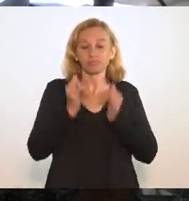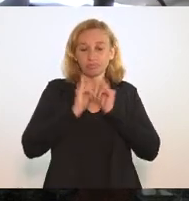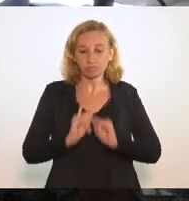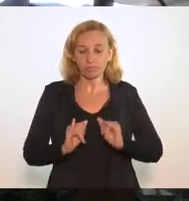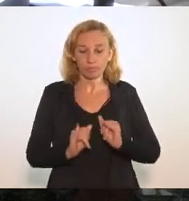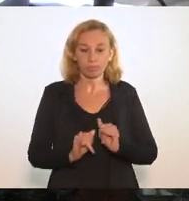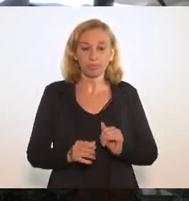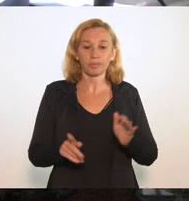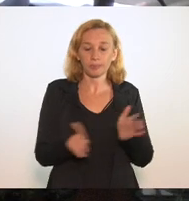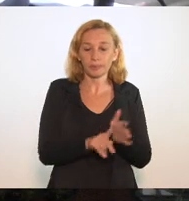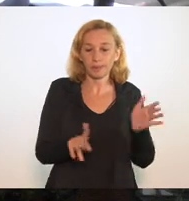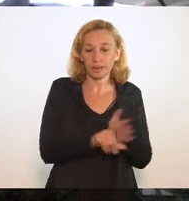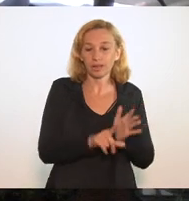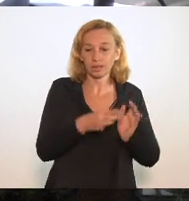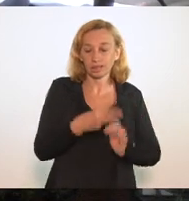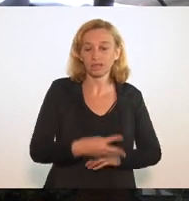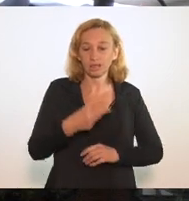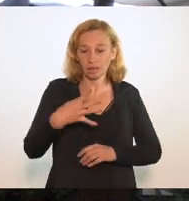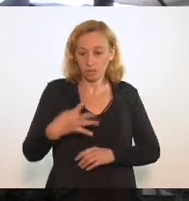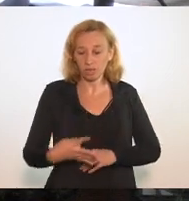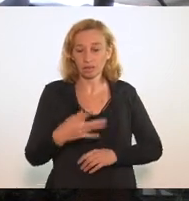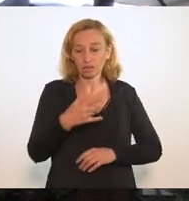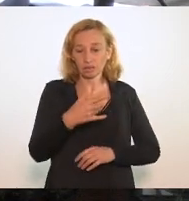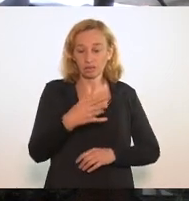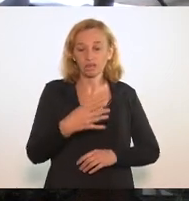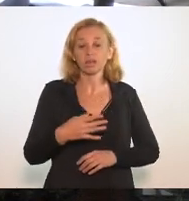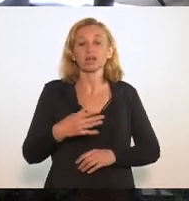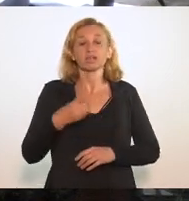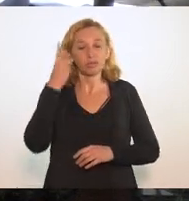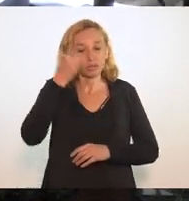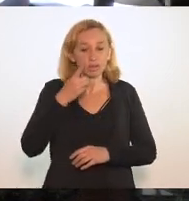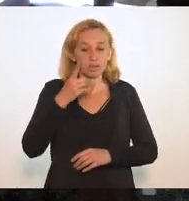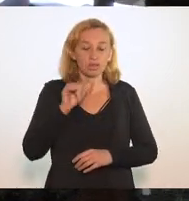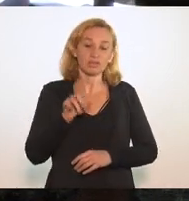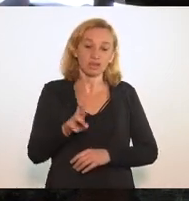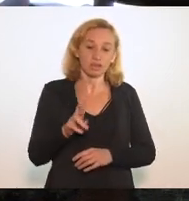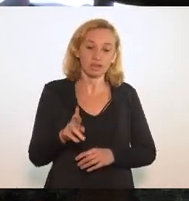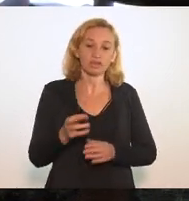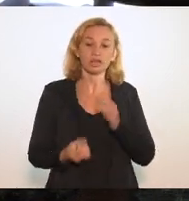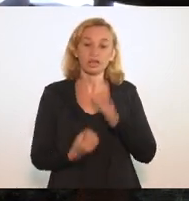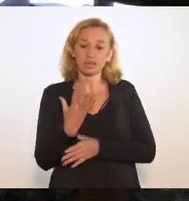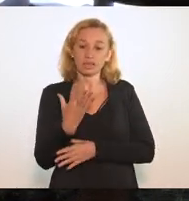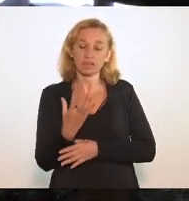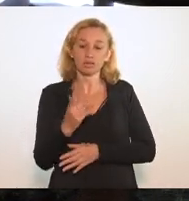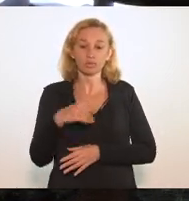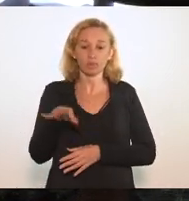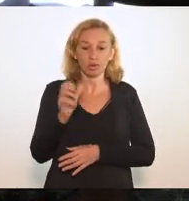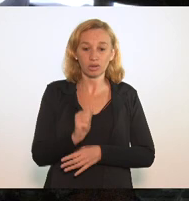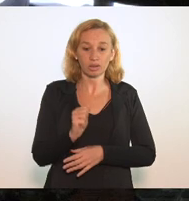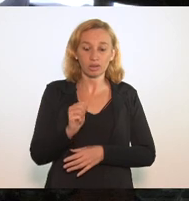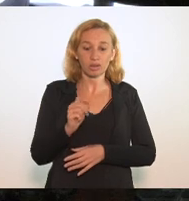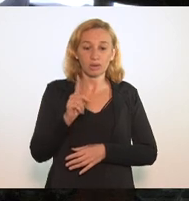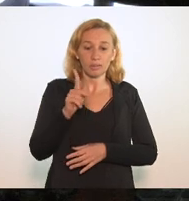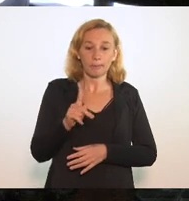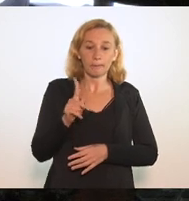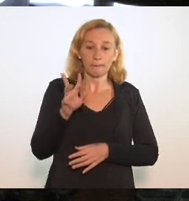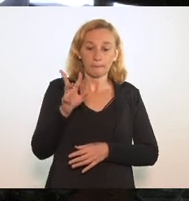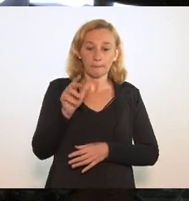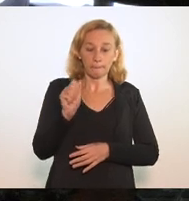lei 3494/2021, de autoria do deputado Rosenberg Reis, que dispõe sobre a ampliação do programa Patrulha Maria da